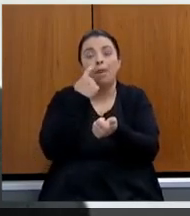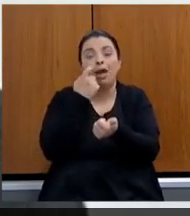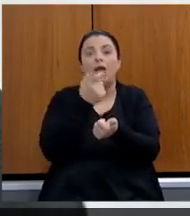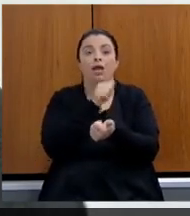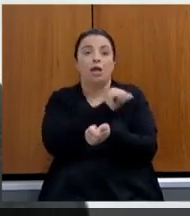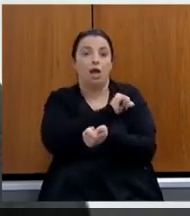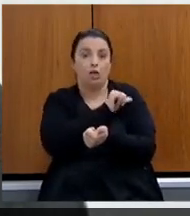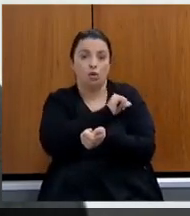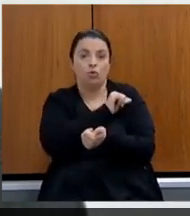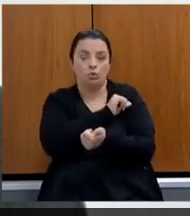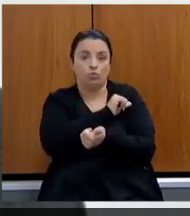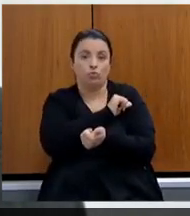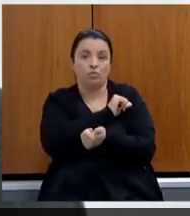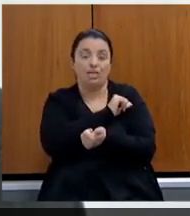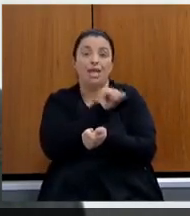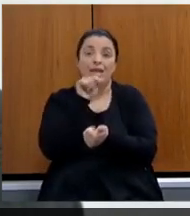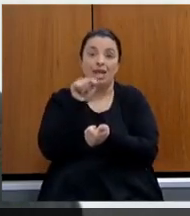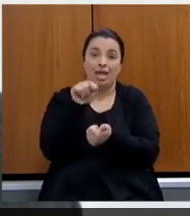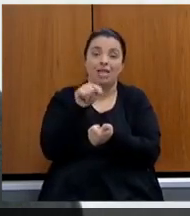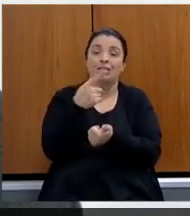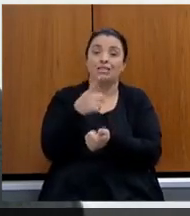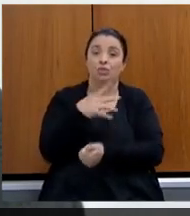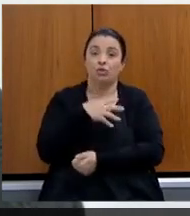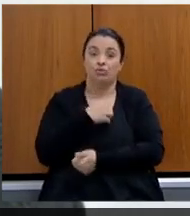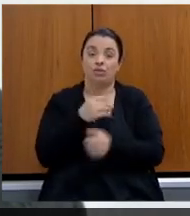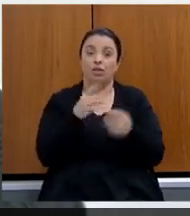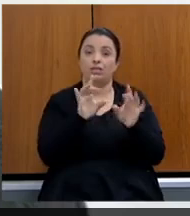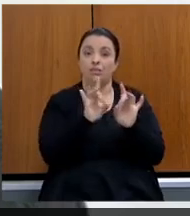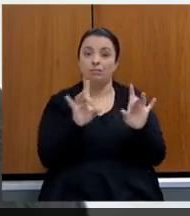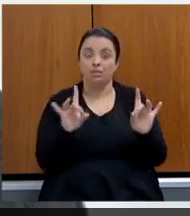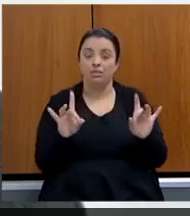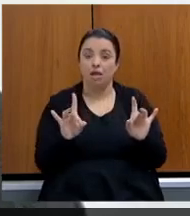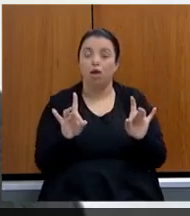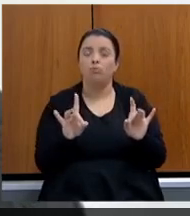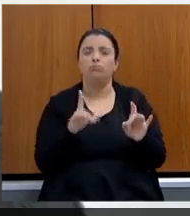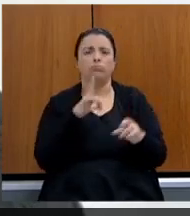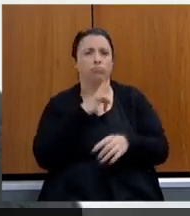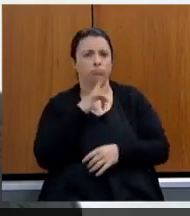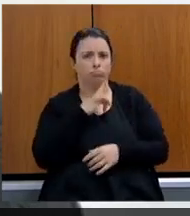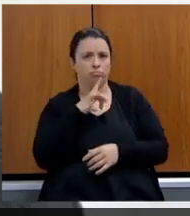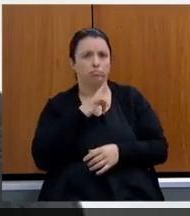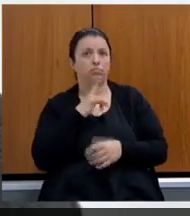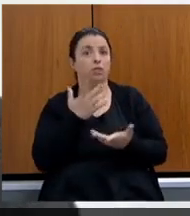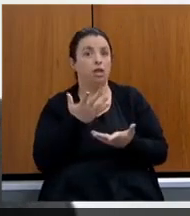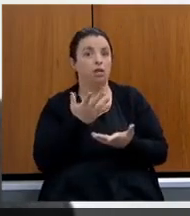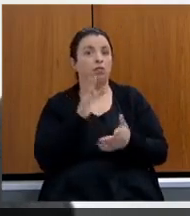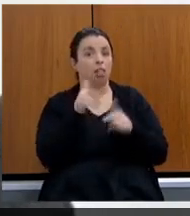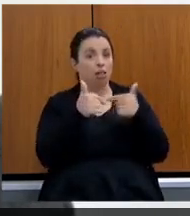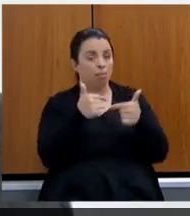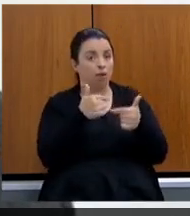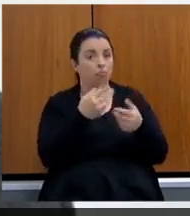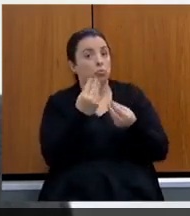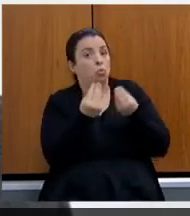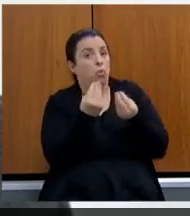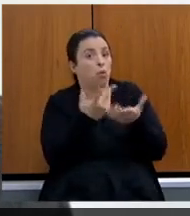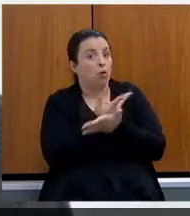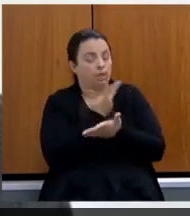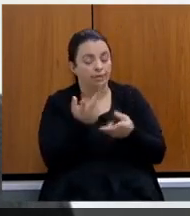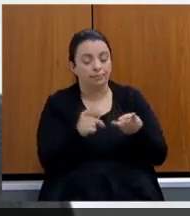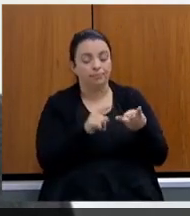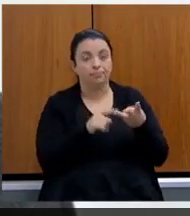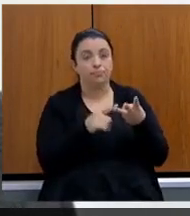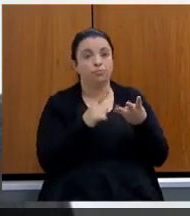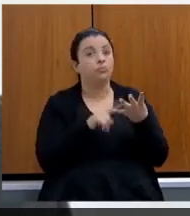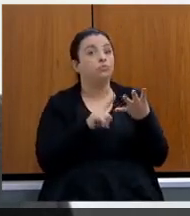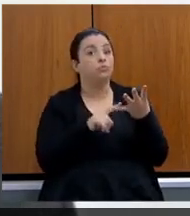pais dos alunos especiais tem algum trabalho dele como está pelo feito e por último